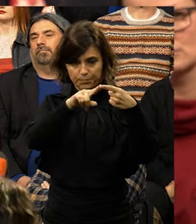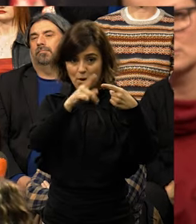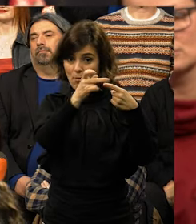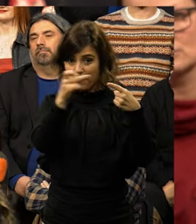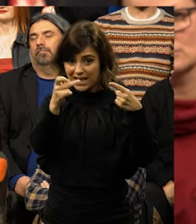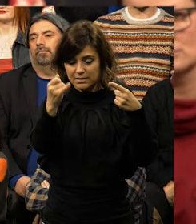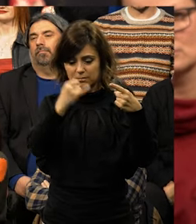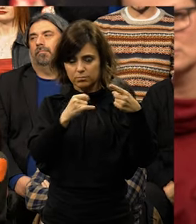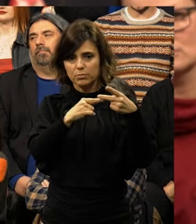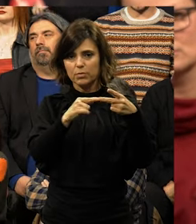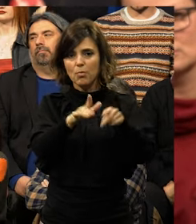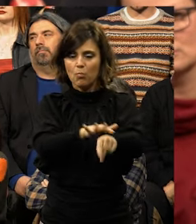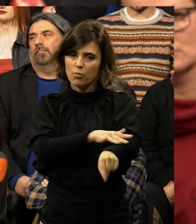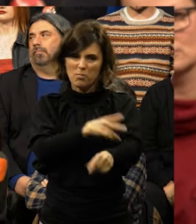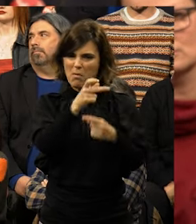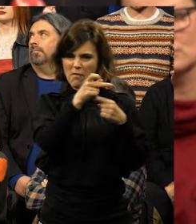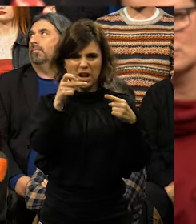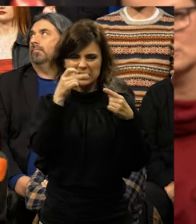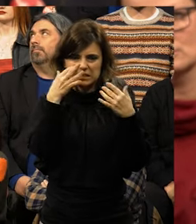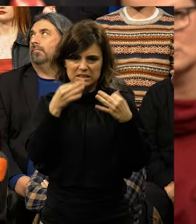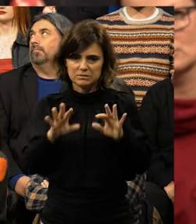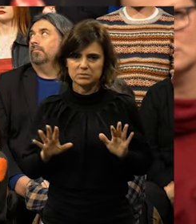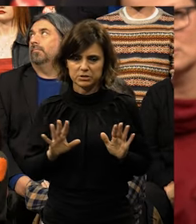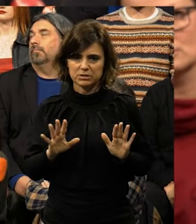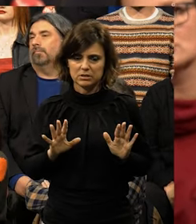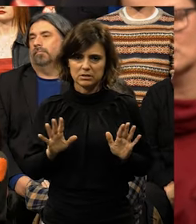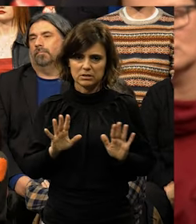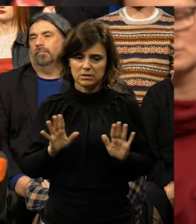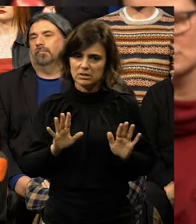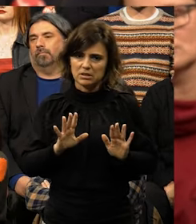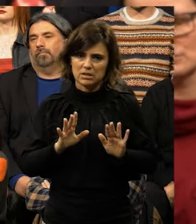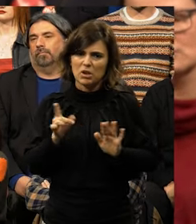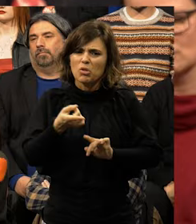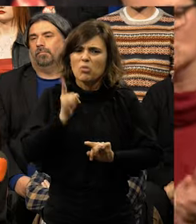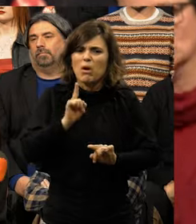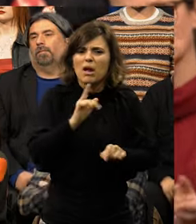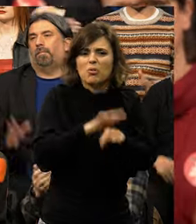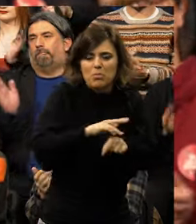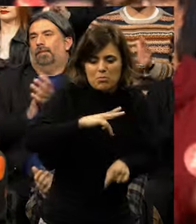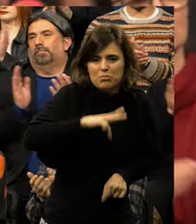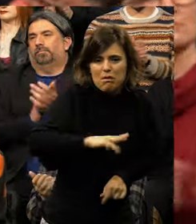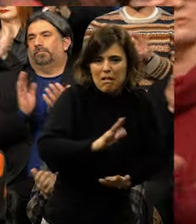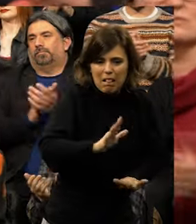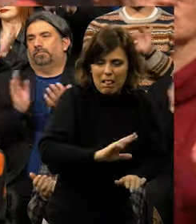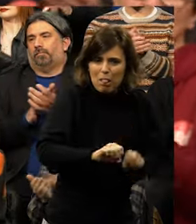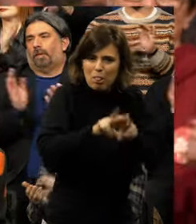poema a frase é muito simples não em nosso nome não em nome do nosso país